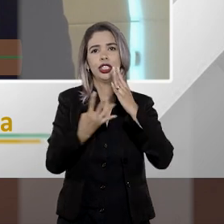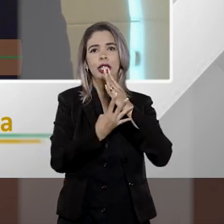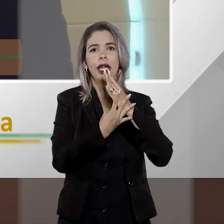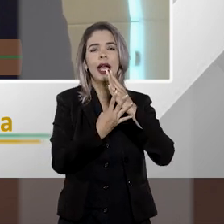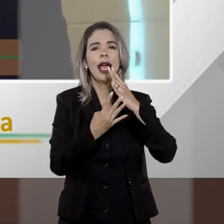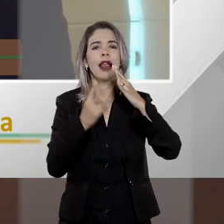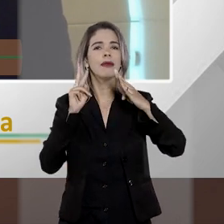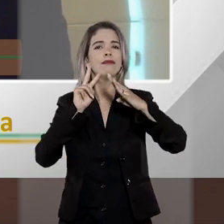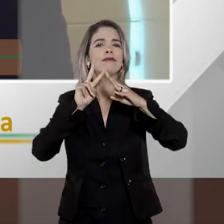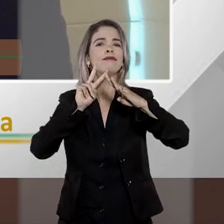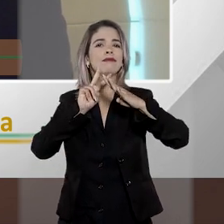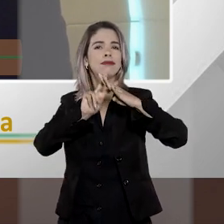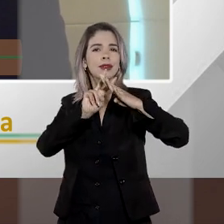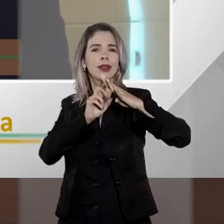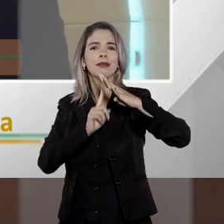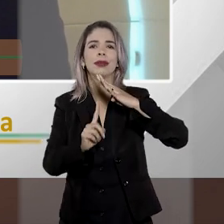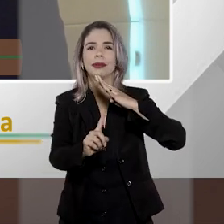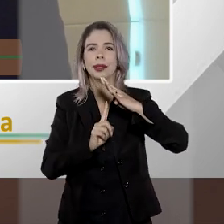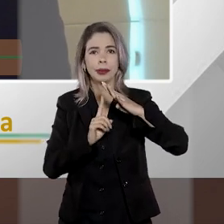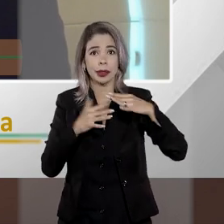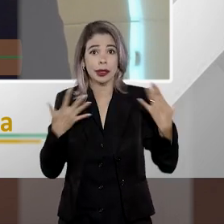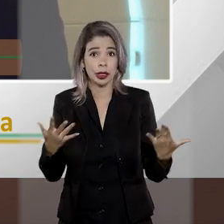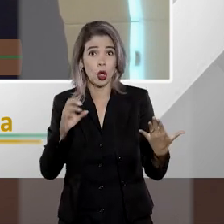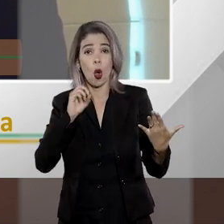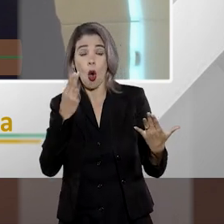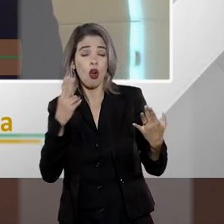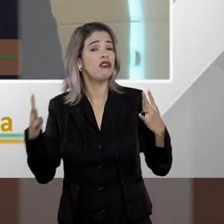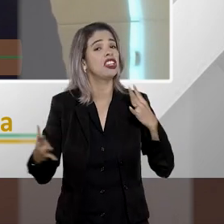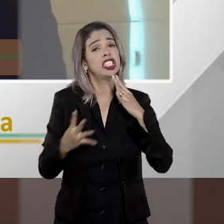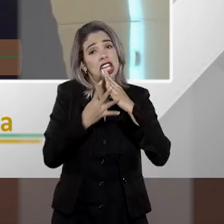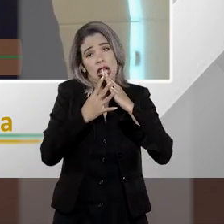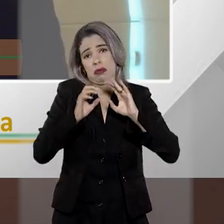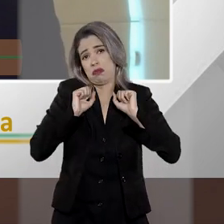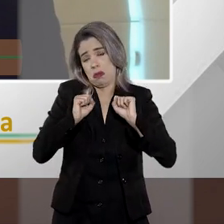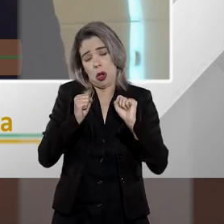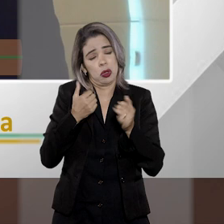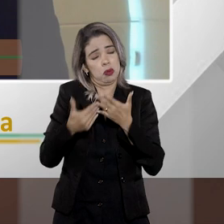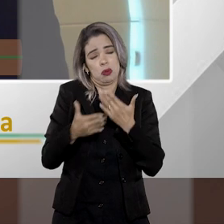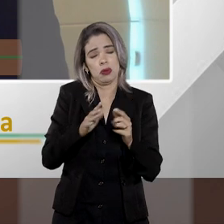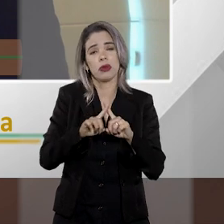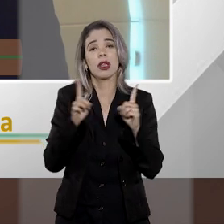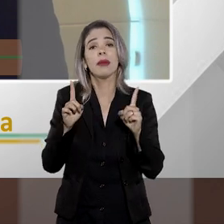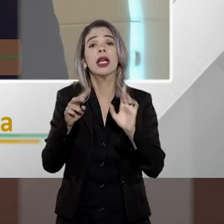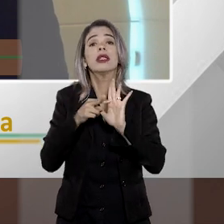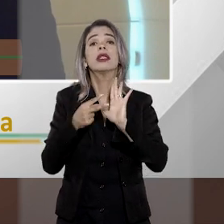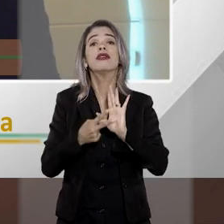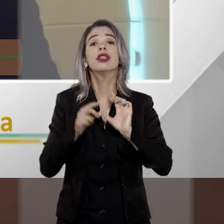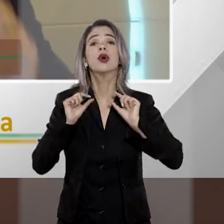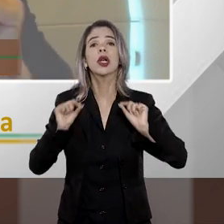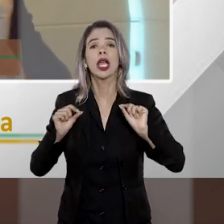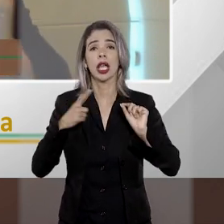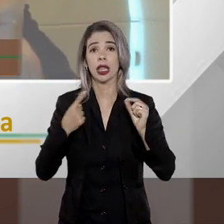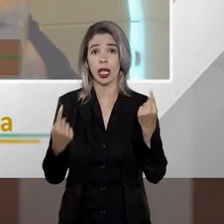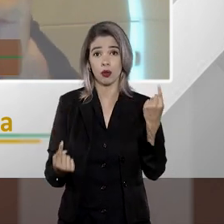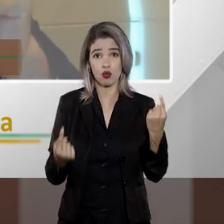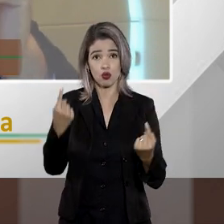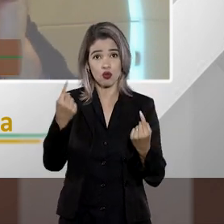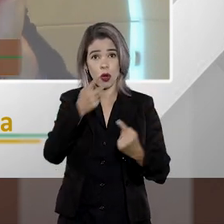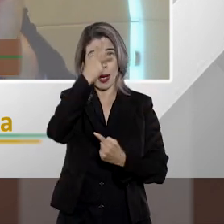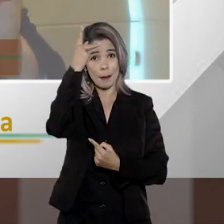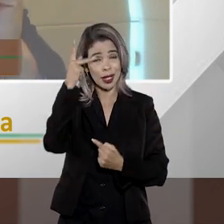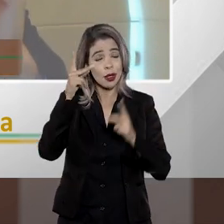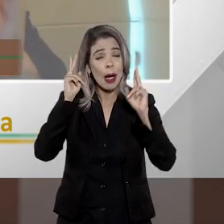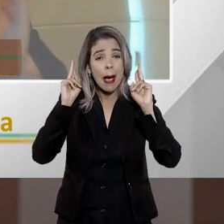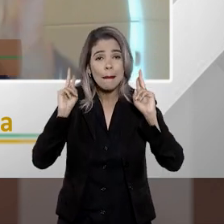Digamos que ela tenha ficado ali no regime semiaberto, tá? Ou até mesmo fechado. O que eu estou querendo dizer com isso? Temos duas